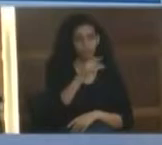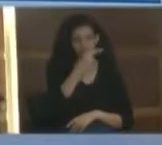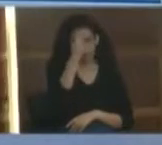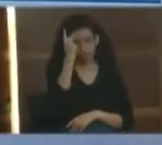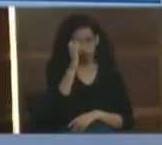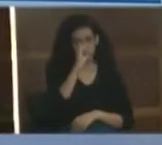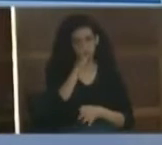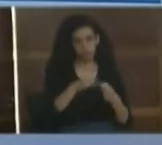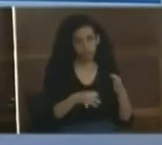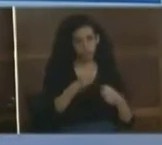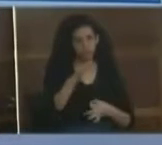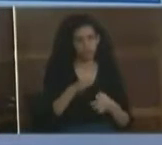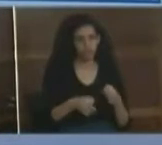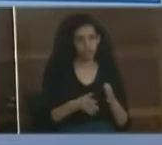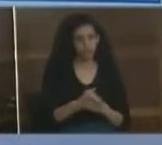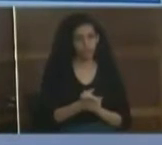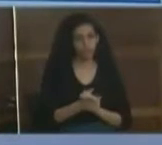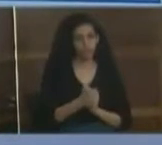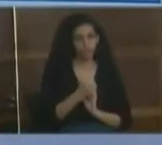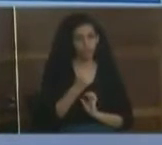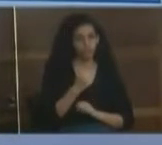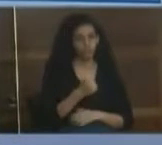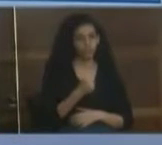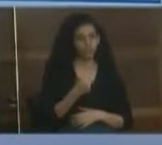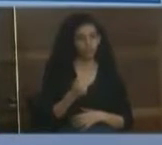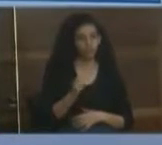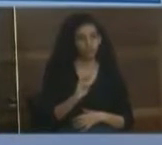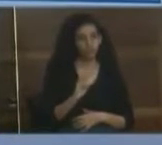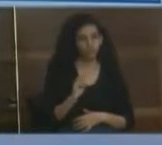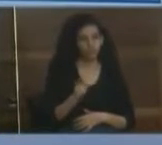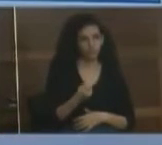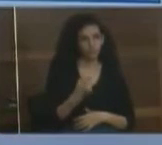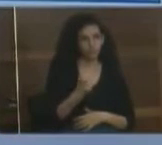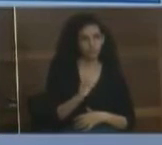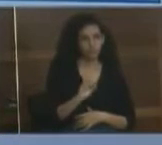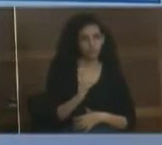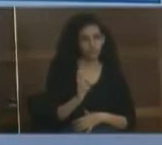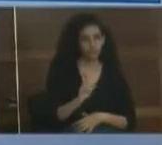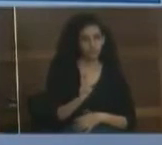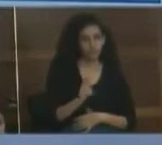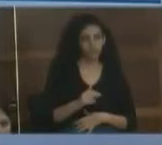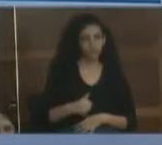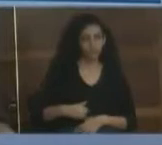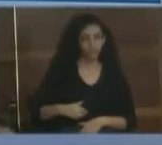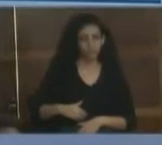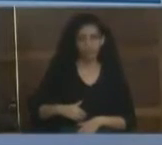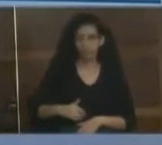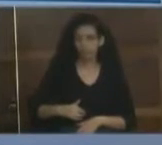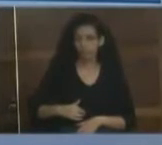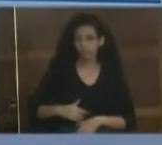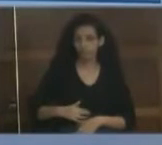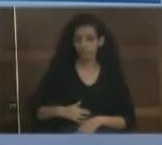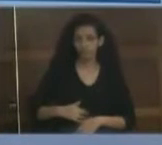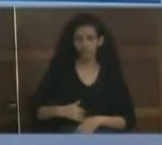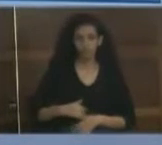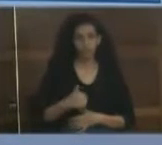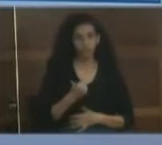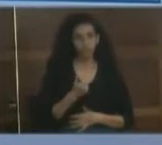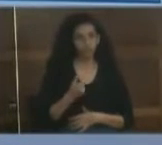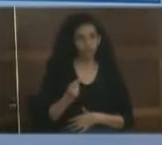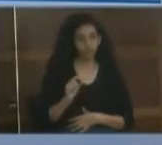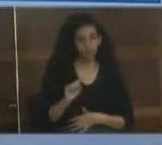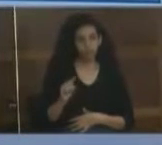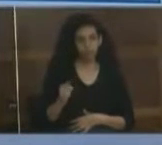jurídica despesa orçada atualizada de 17 mil reais despesa empenhada no quadrimestre no terceiro quadrimestre